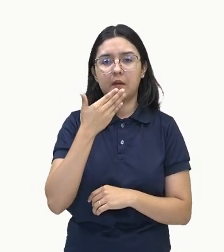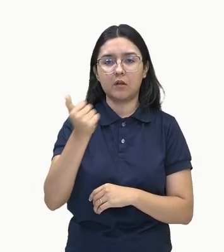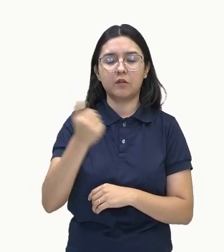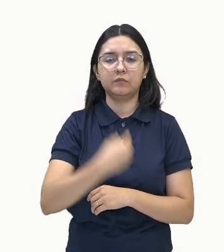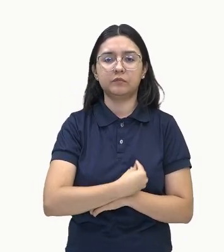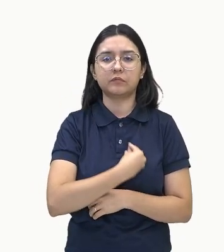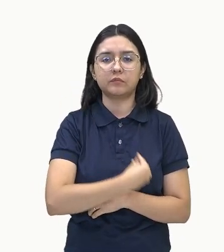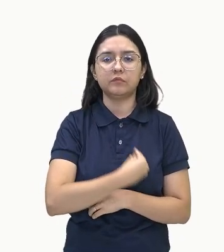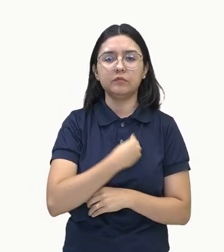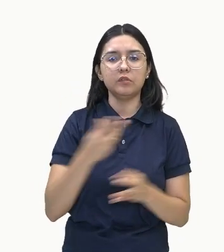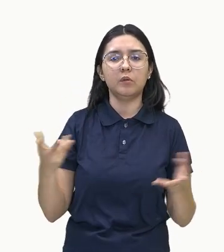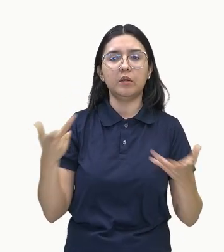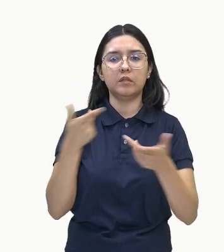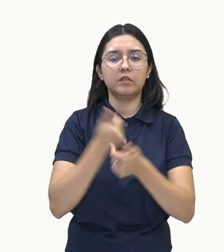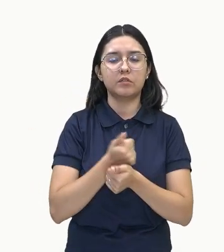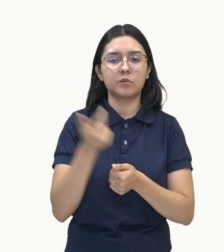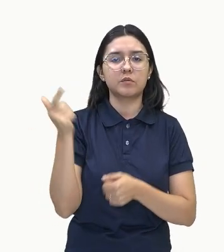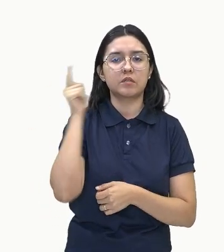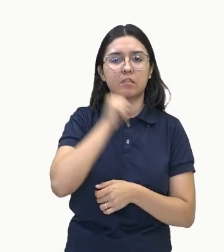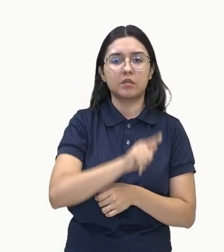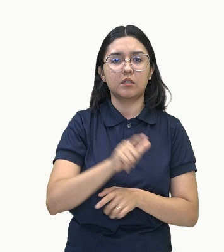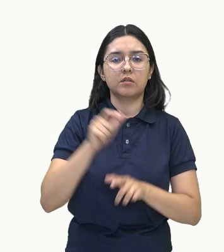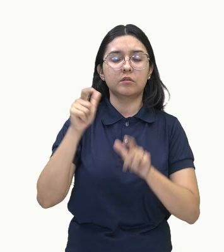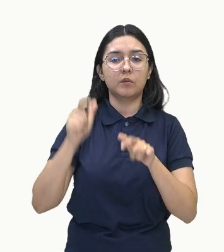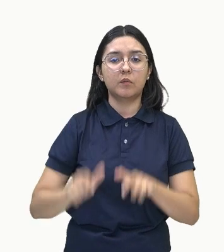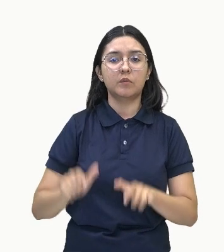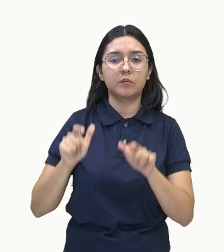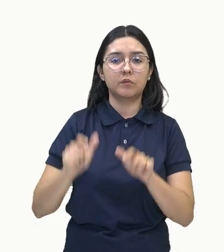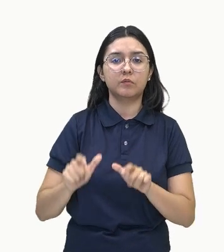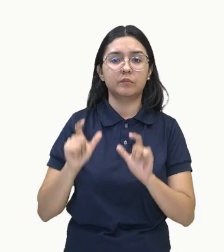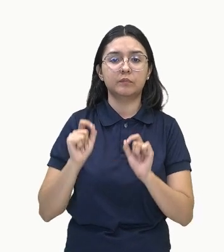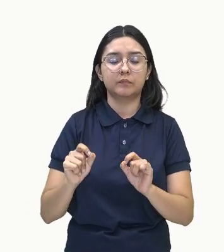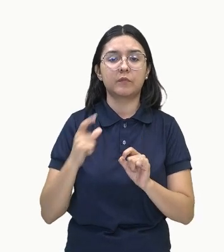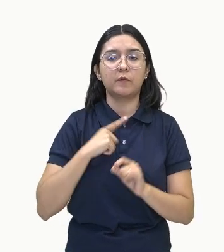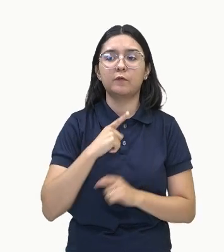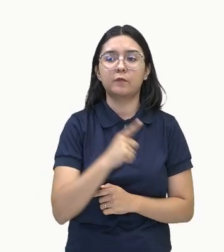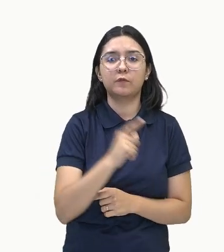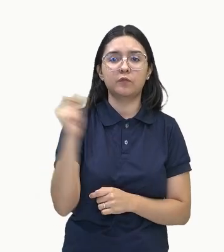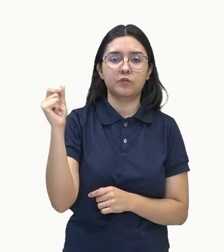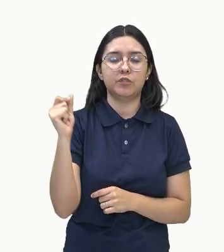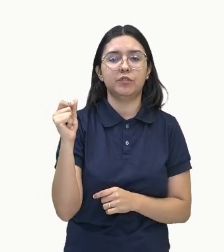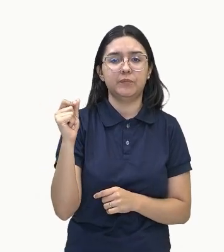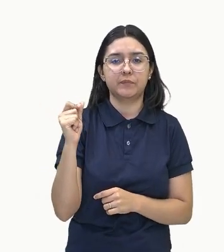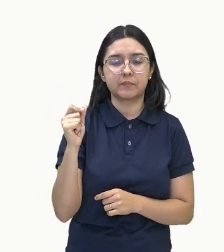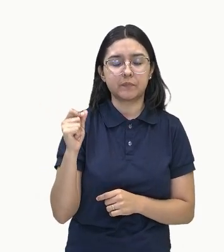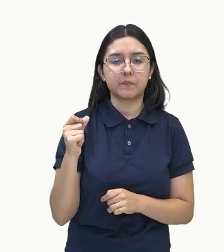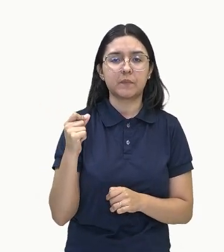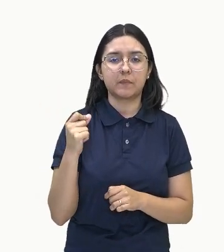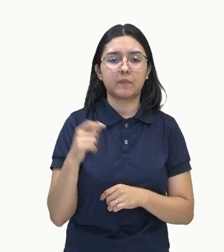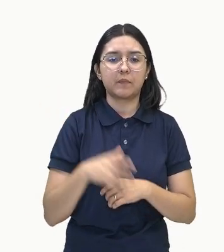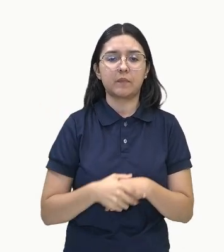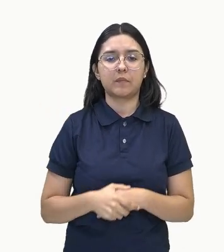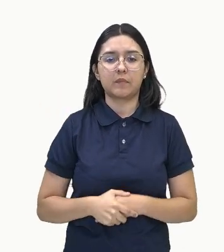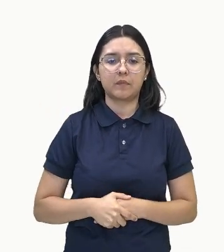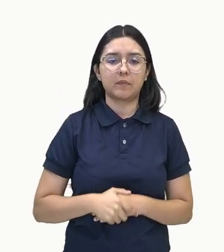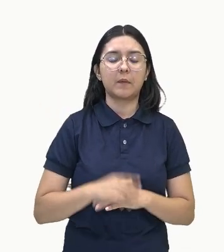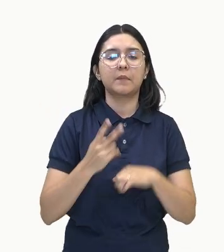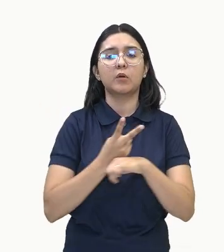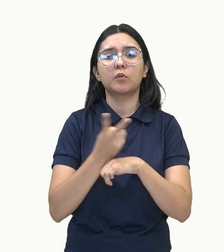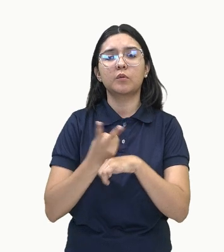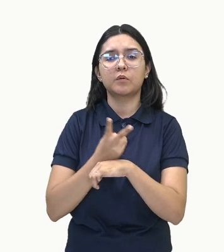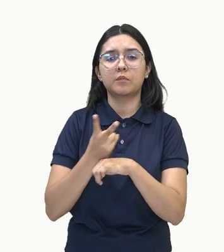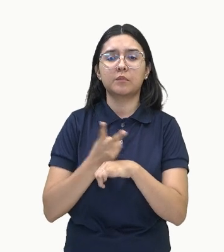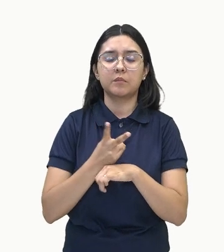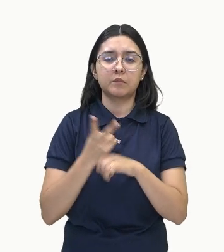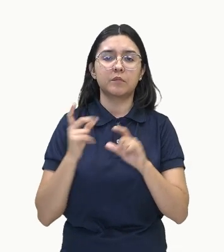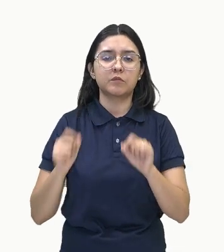vida poderia ser obtida e adquirida por meio ali, de uma fuga da zona rural e, por que não dizer, na procura de